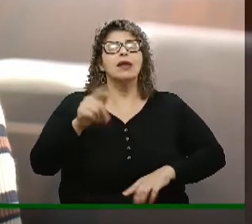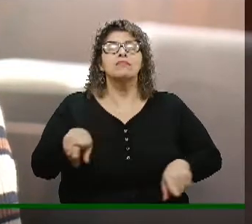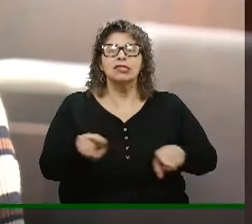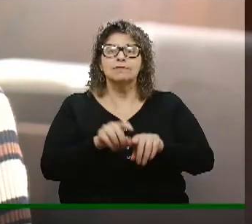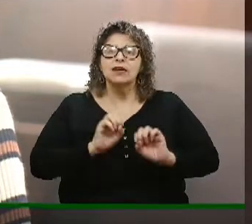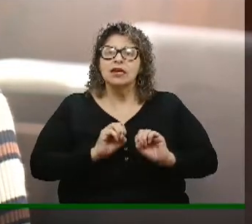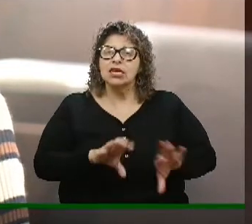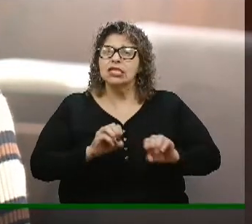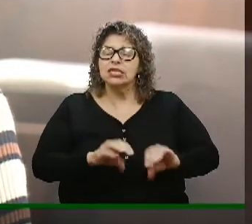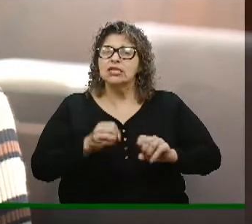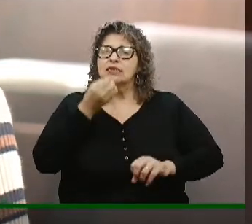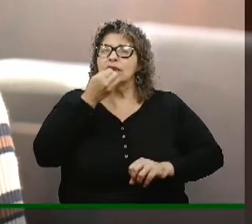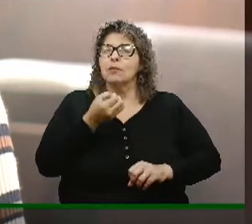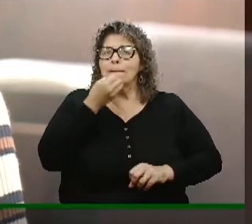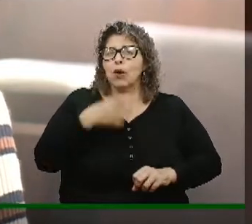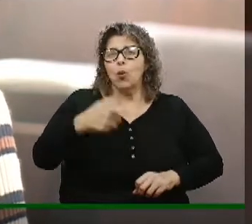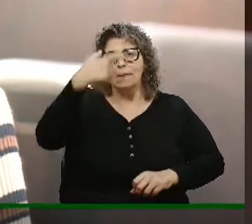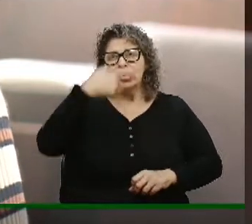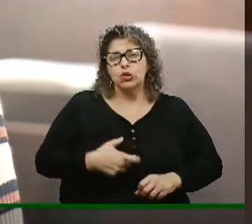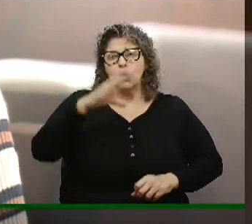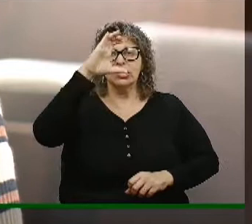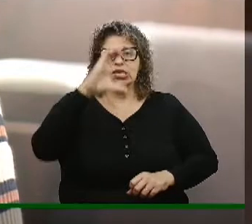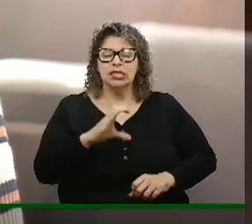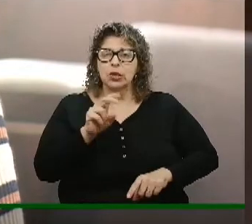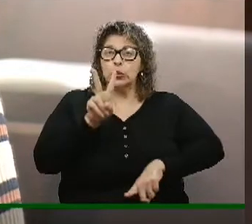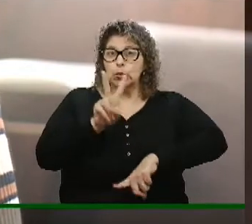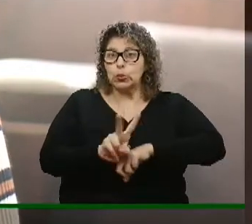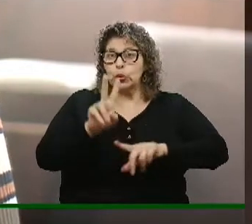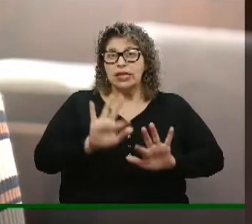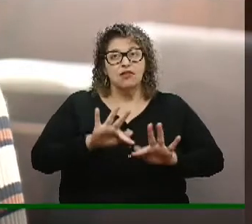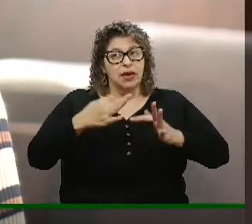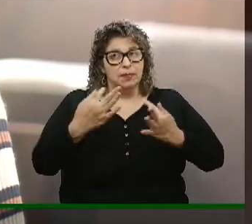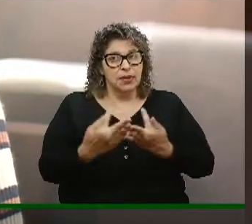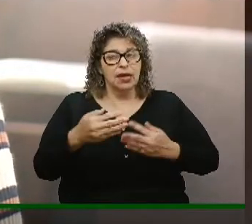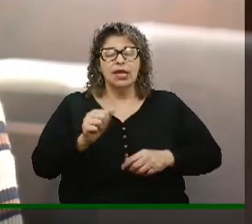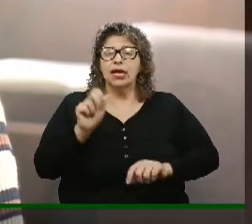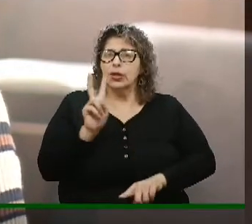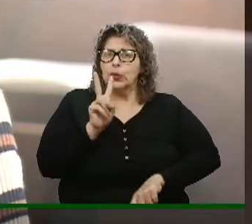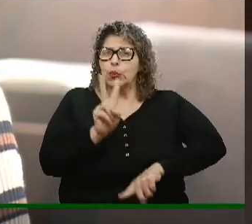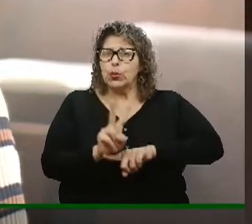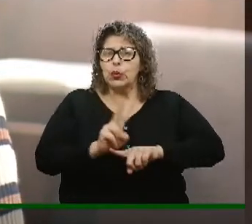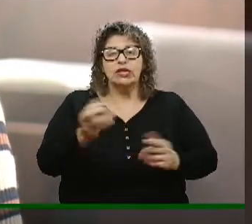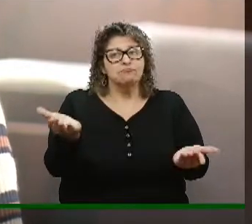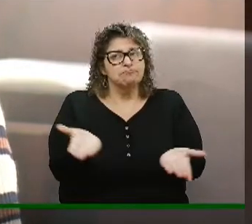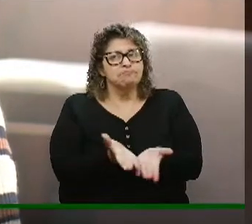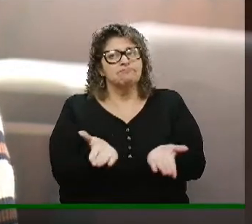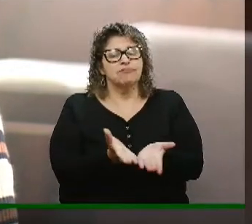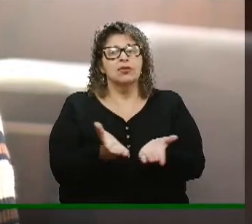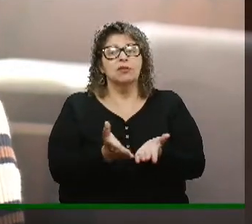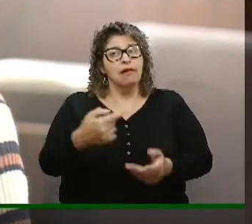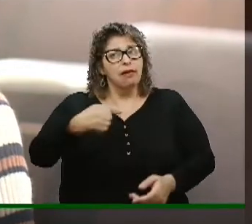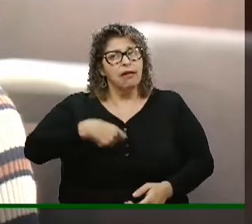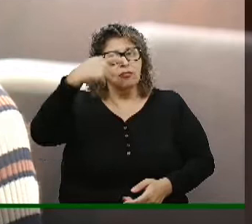ensina a ser um bom cidadão, aquele que preserva a família, que preserva os valores cristãos, e que